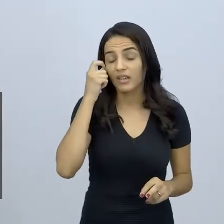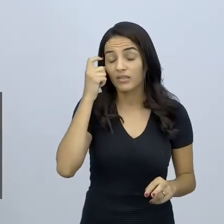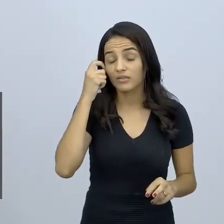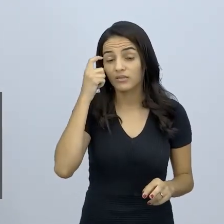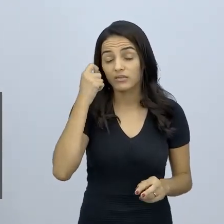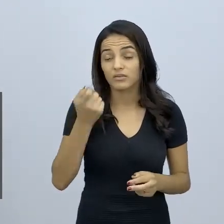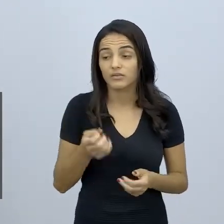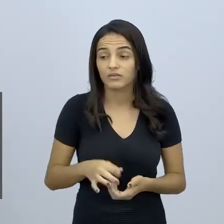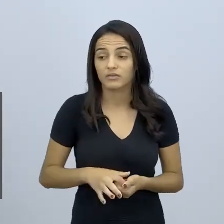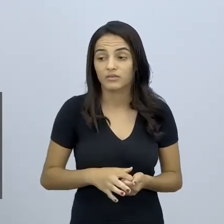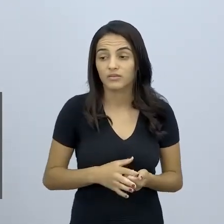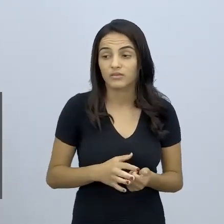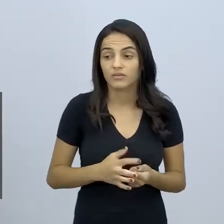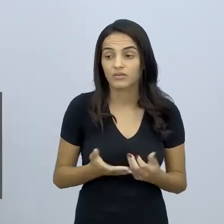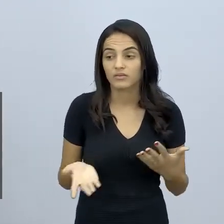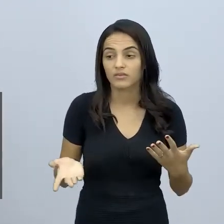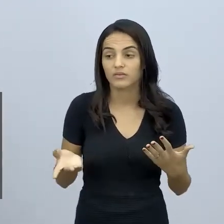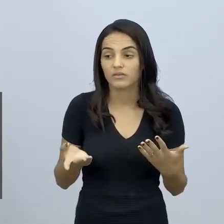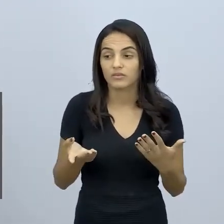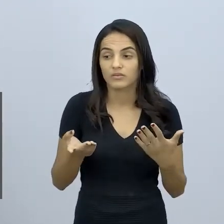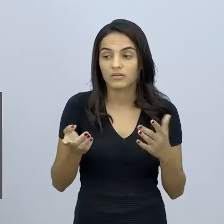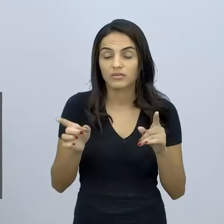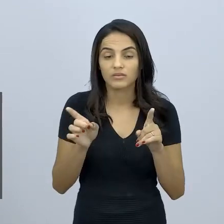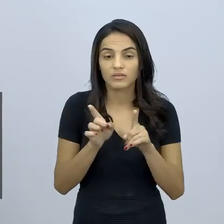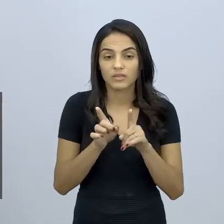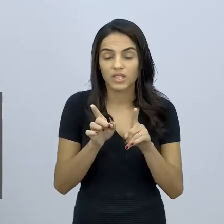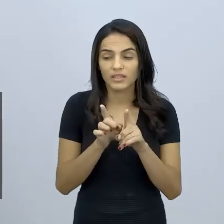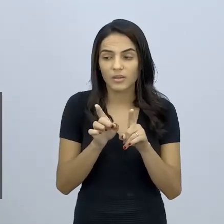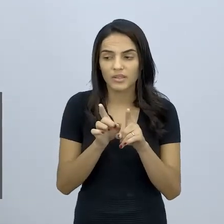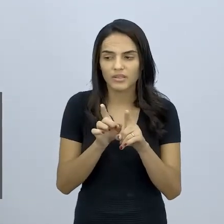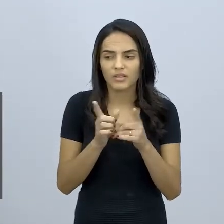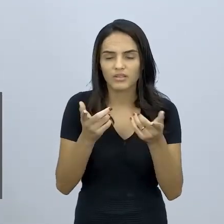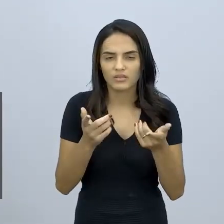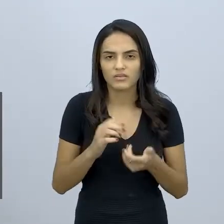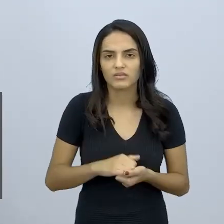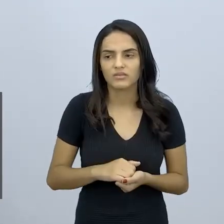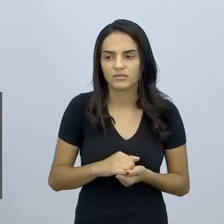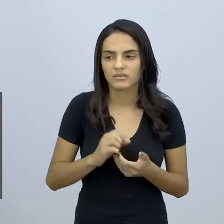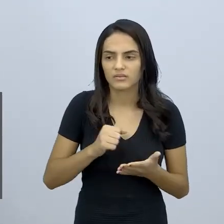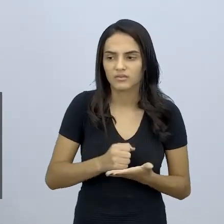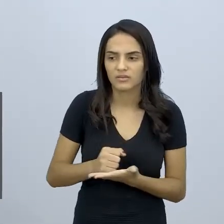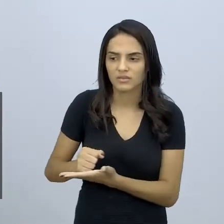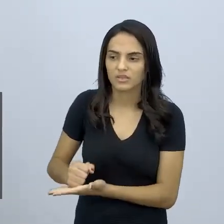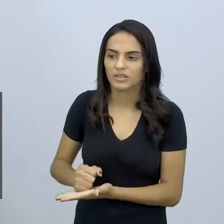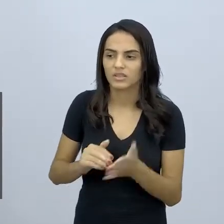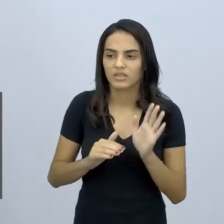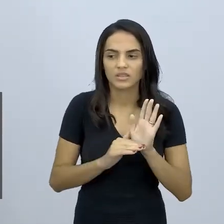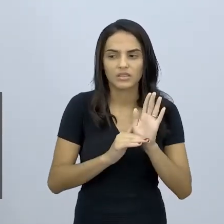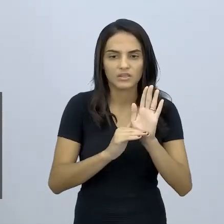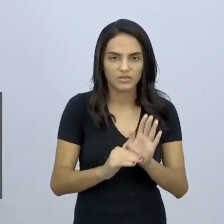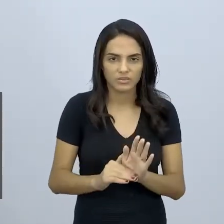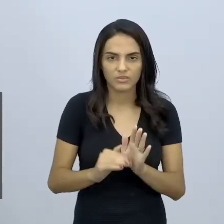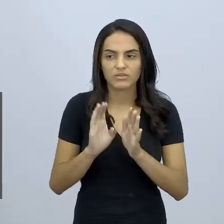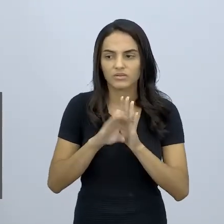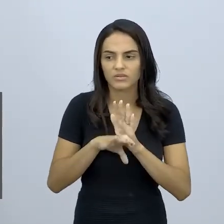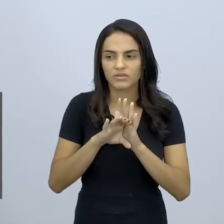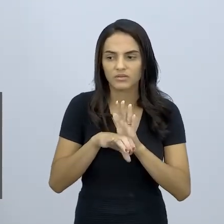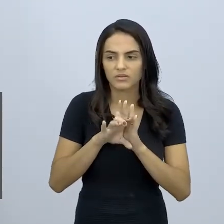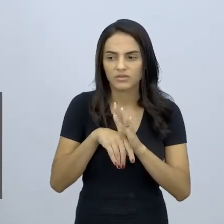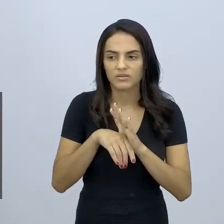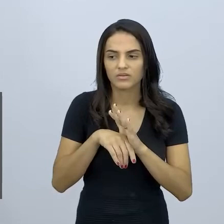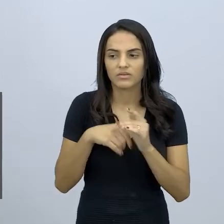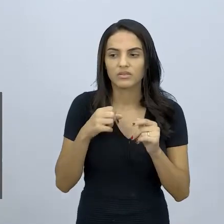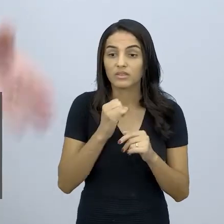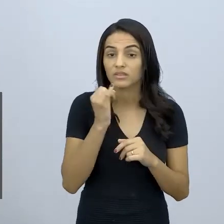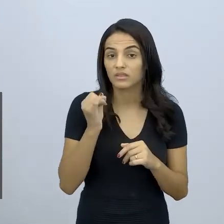para os videntes, isso daí não se deixa no chão. Sim. E a gente ajuda, então, nessa contextualização, caso